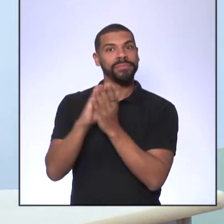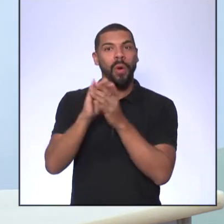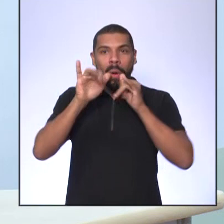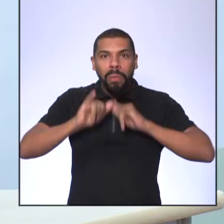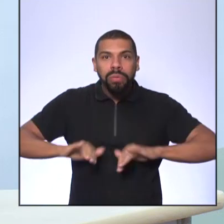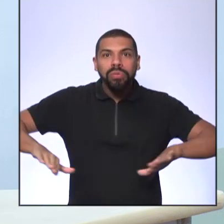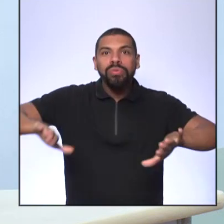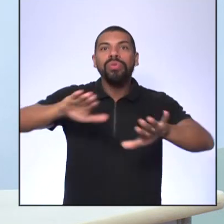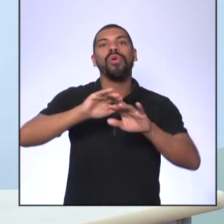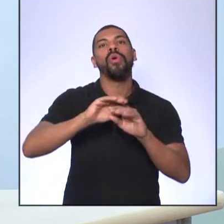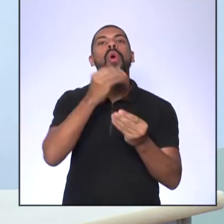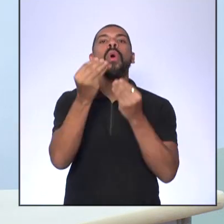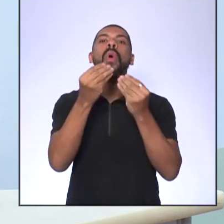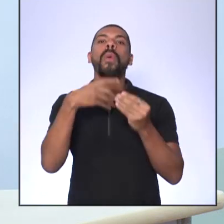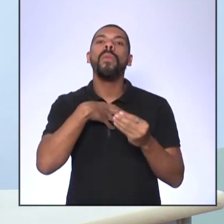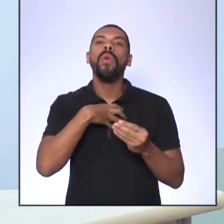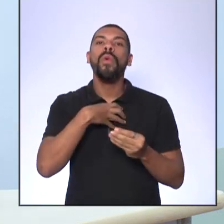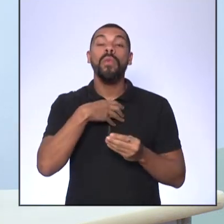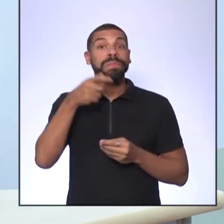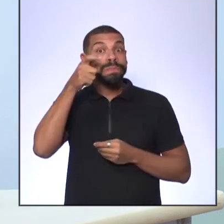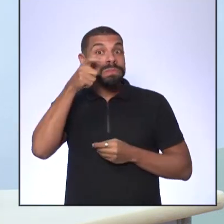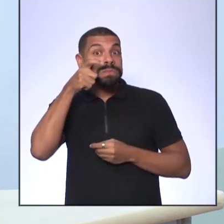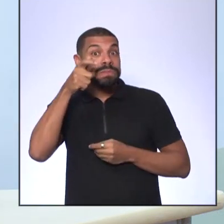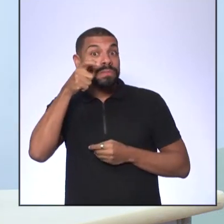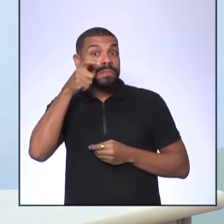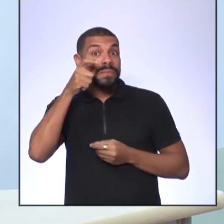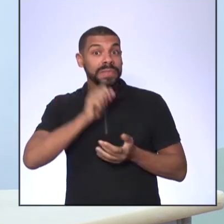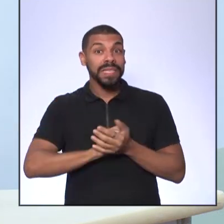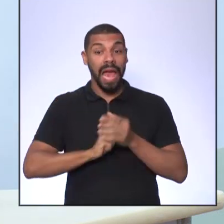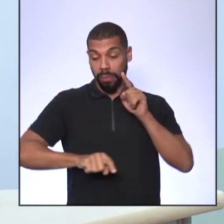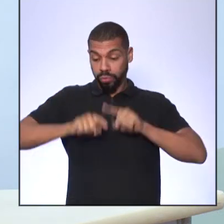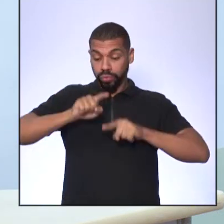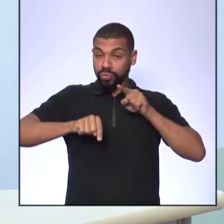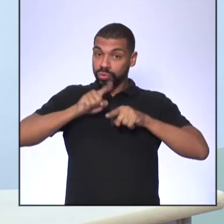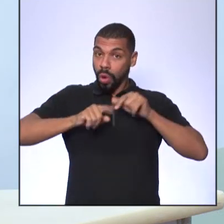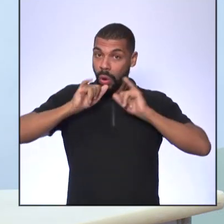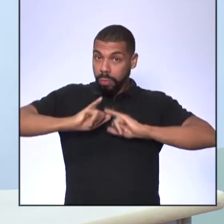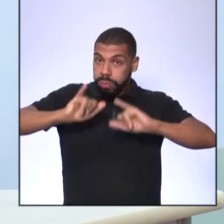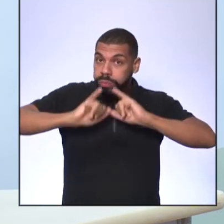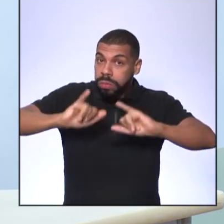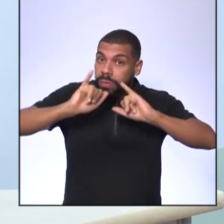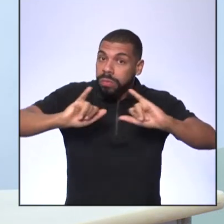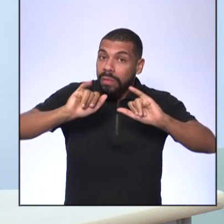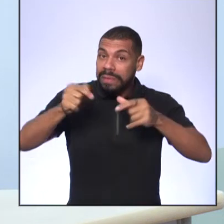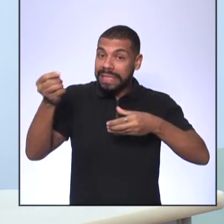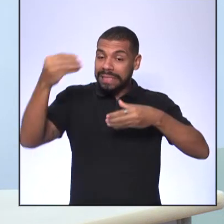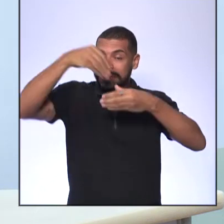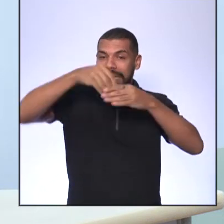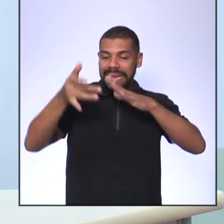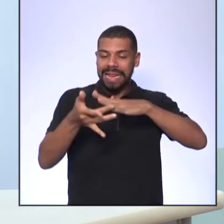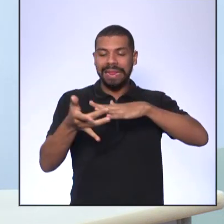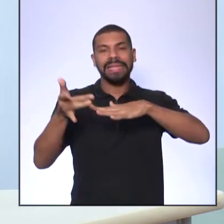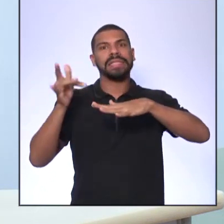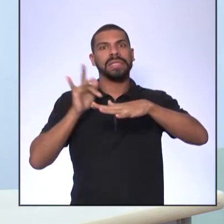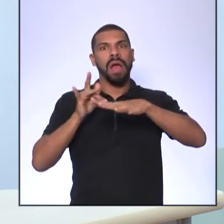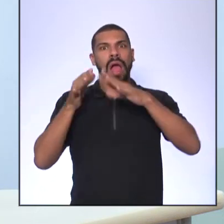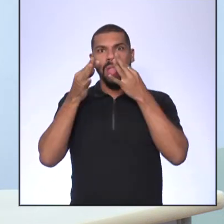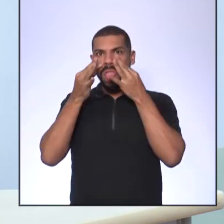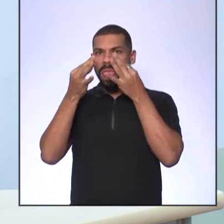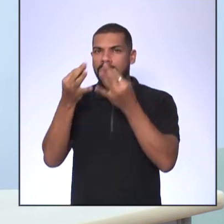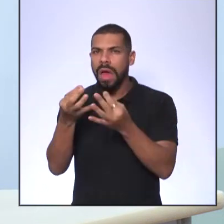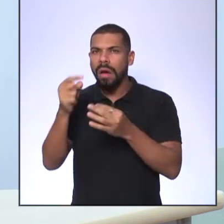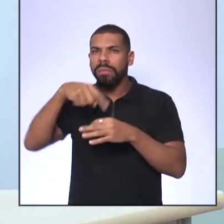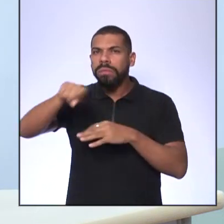público e a forma como a gente consome e com que a gente produz conteúdo nesses espaços, né? A atenção que a gente dá para as